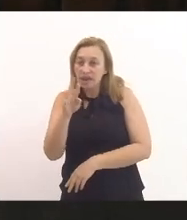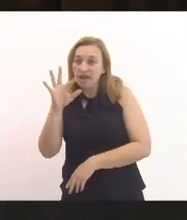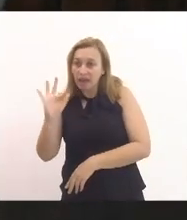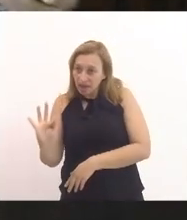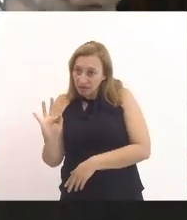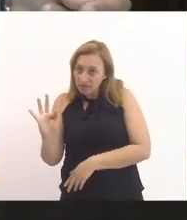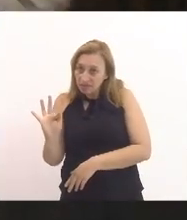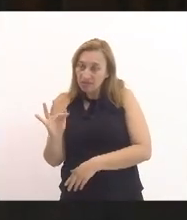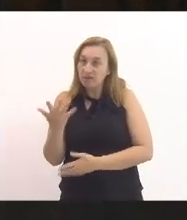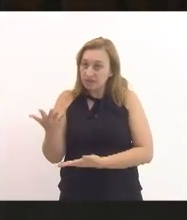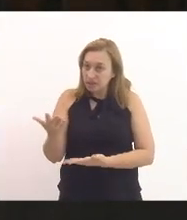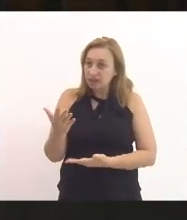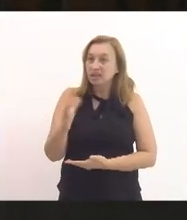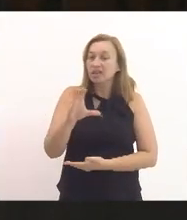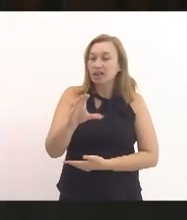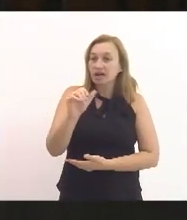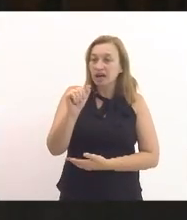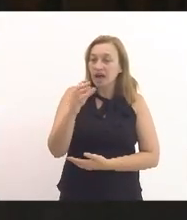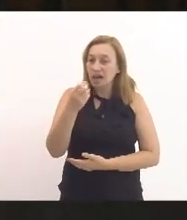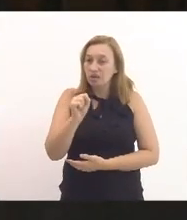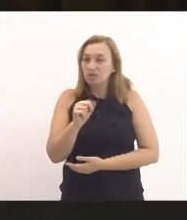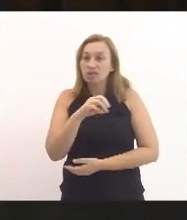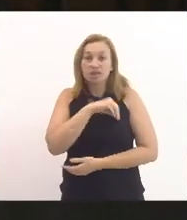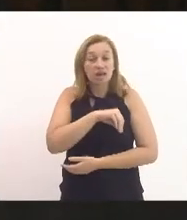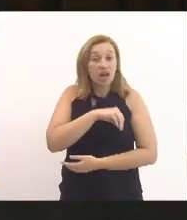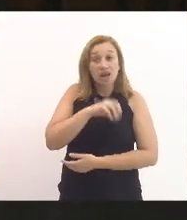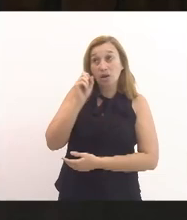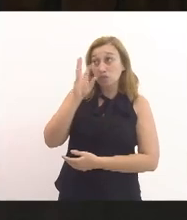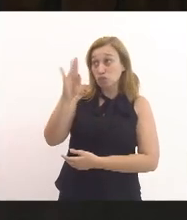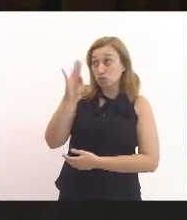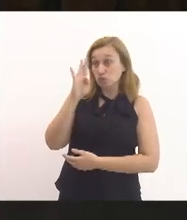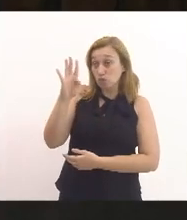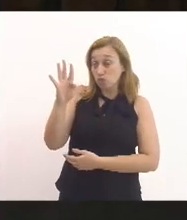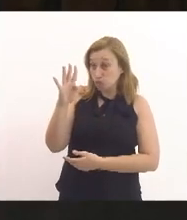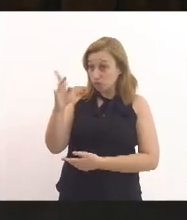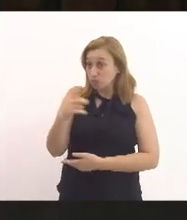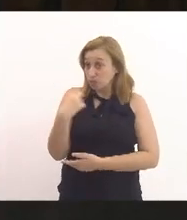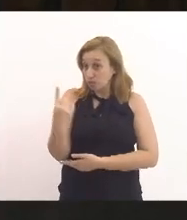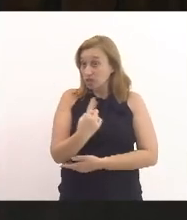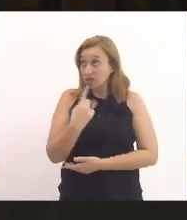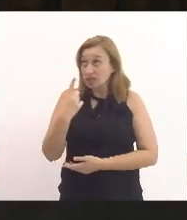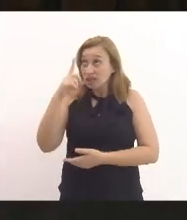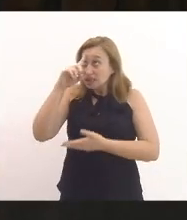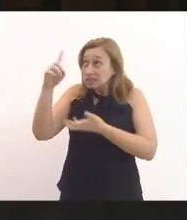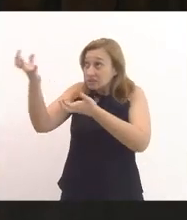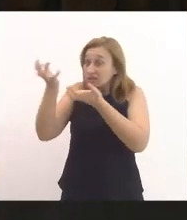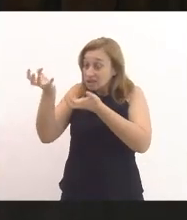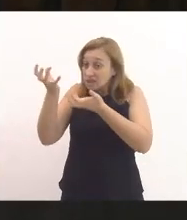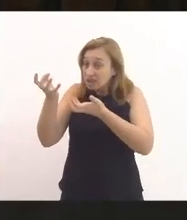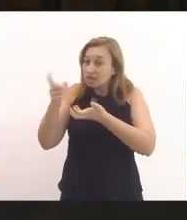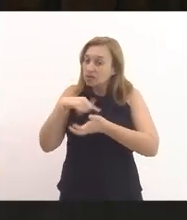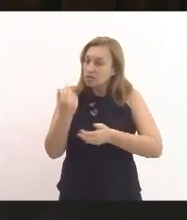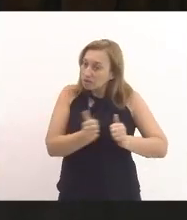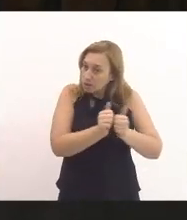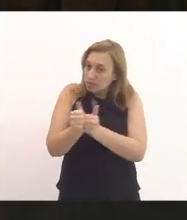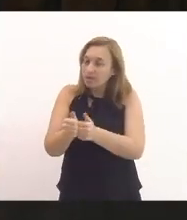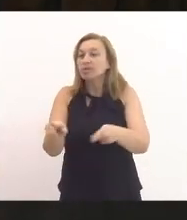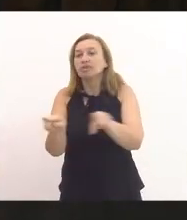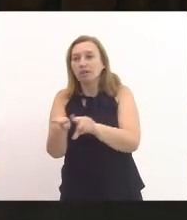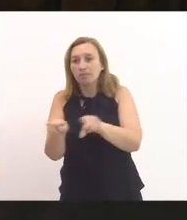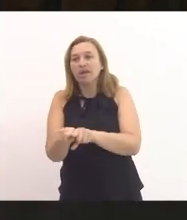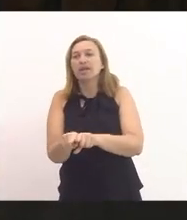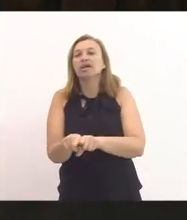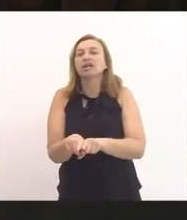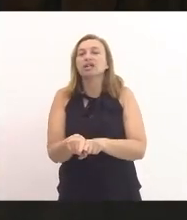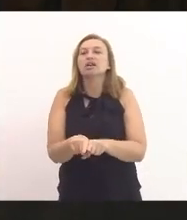né com a questão dos cargos e salários que é um sonho e nós se Deus quiser A partir dessa lei orgânica vamos caminhando para isso também